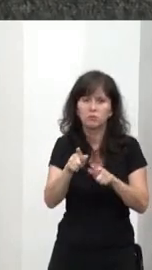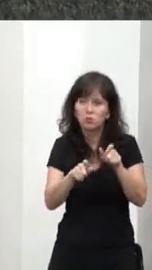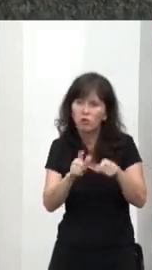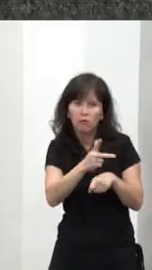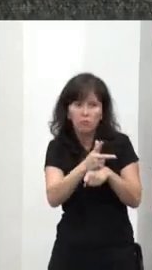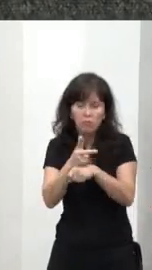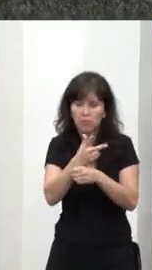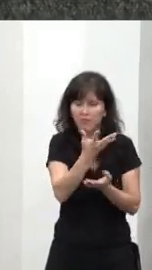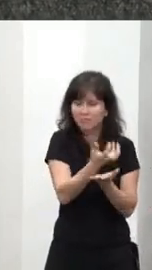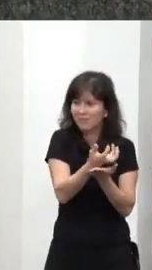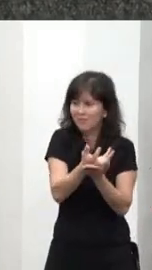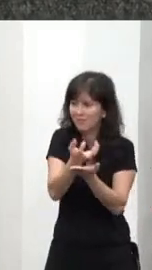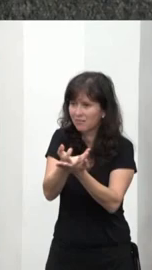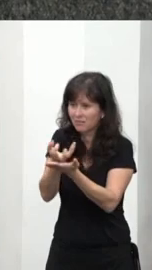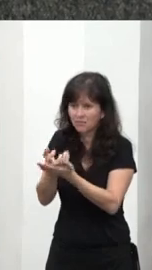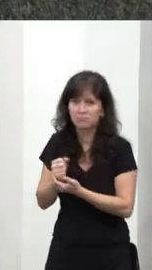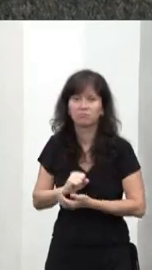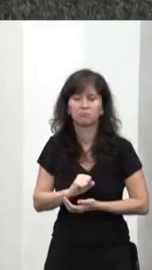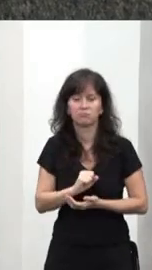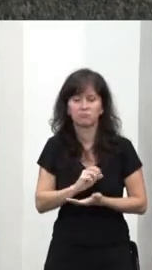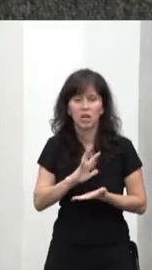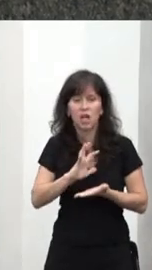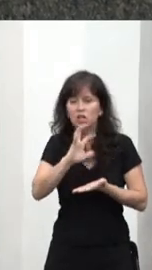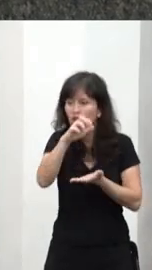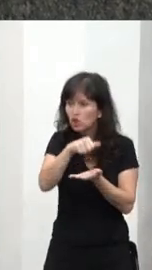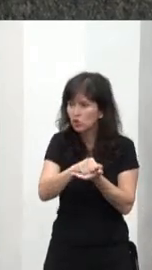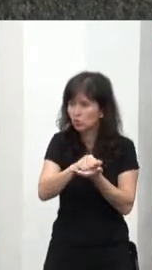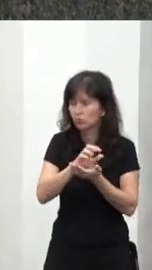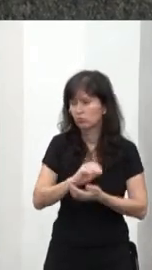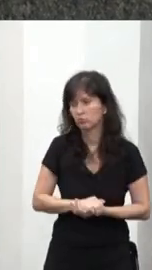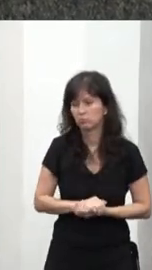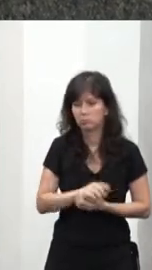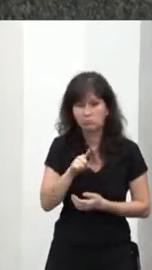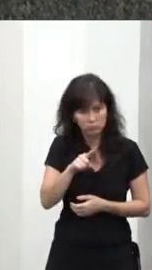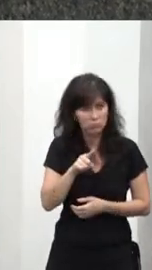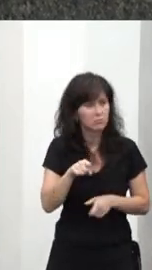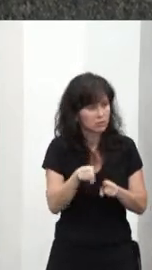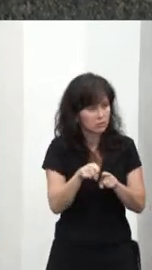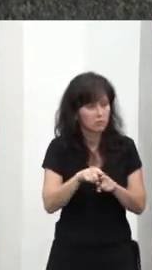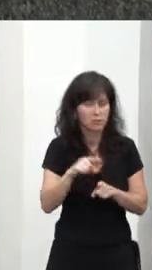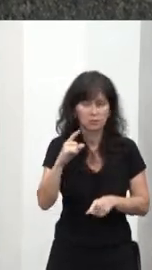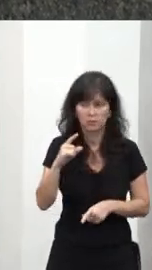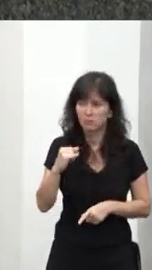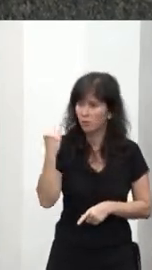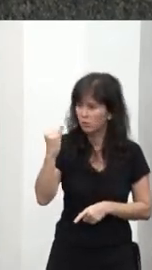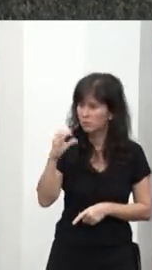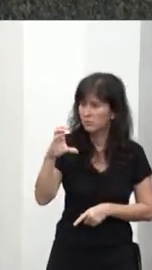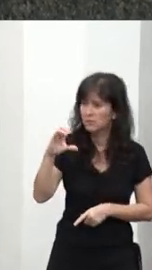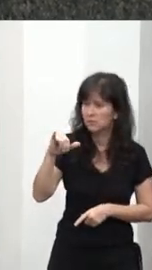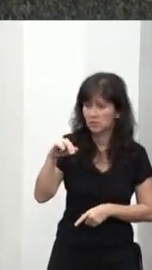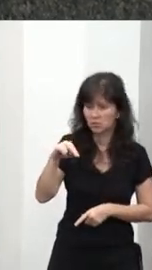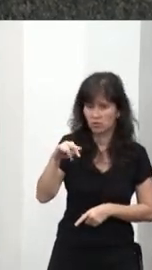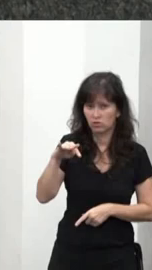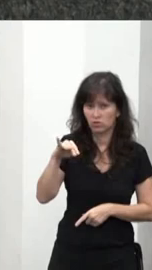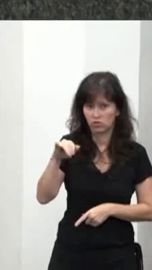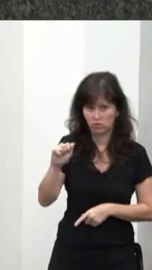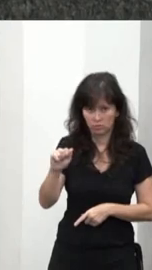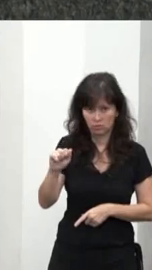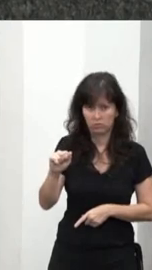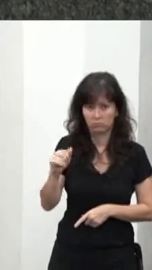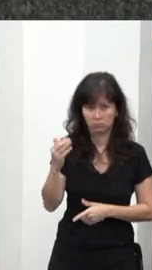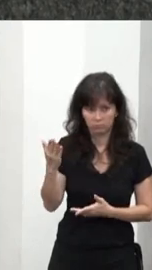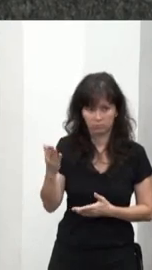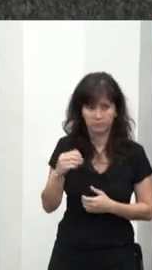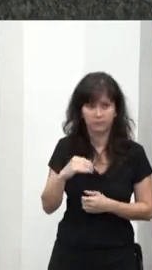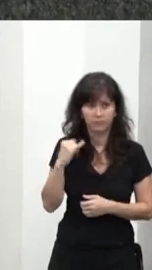e aí você consegue ter um registro porque se outra coisa legal para falar para assim que por exemplo que eu acho que a gente tem que ter